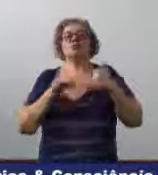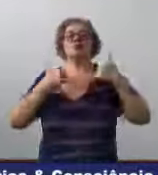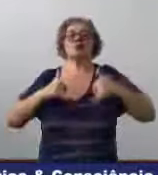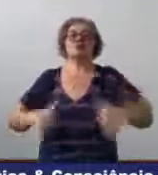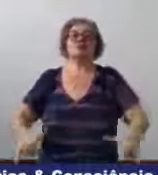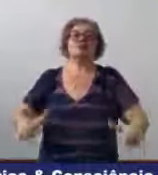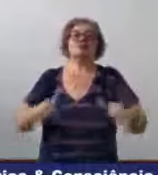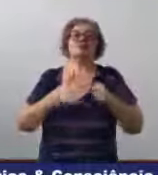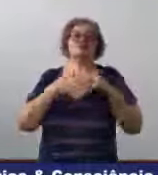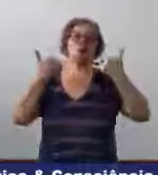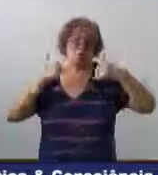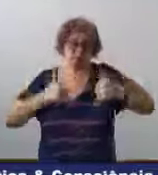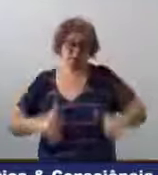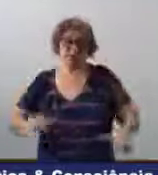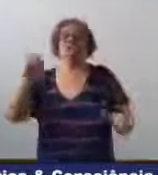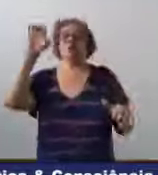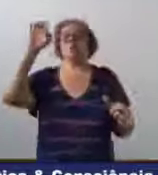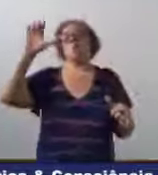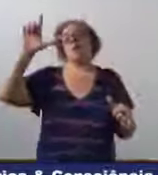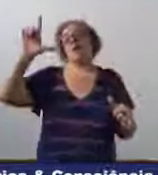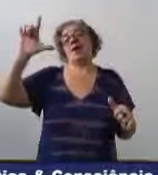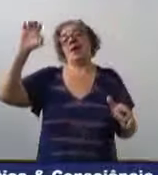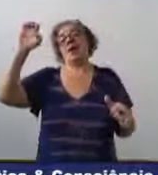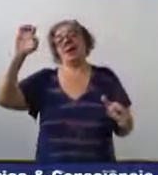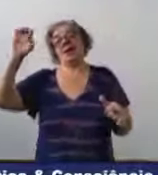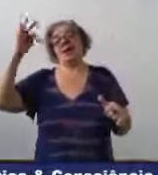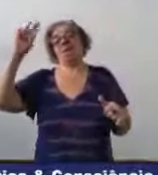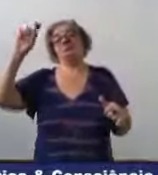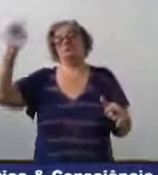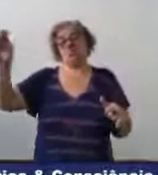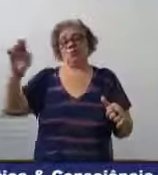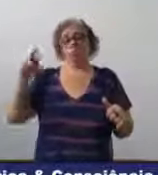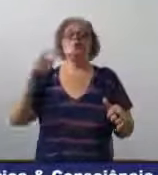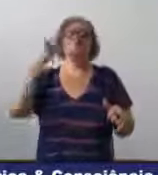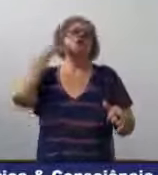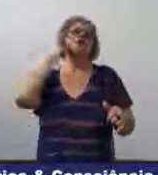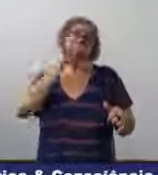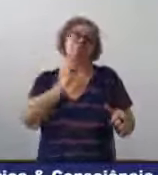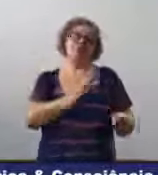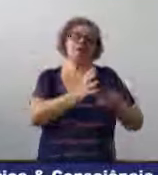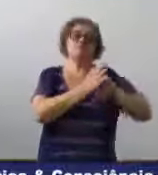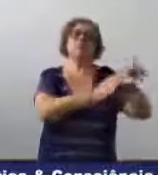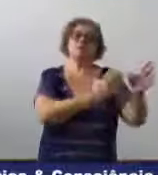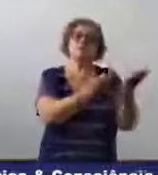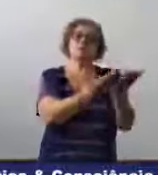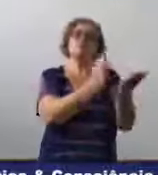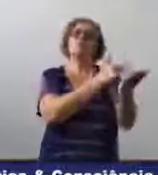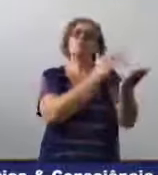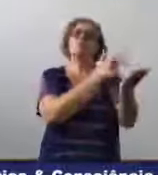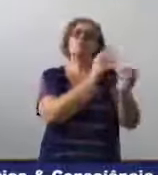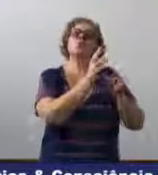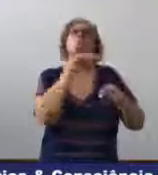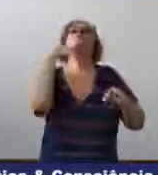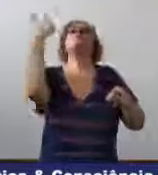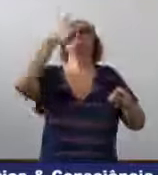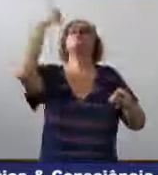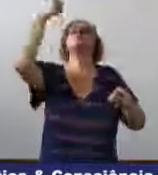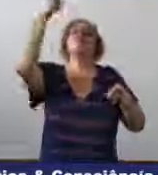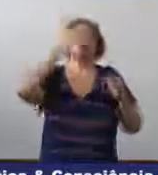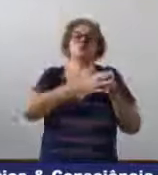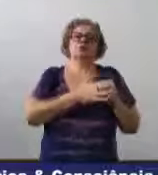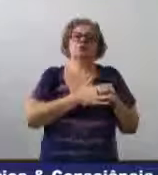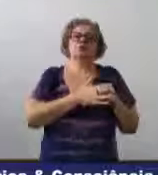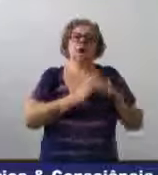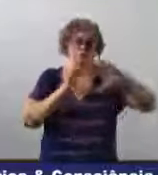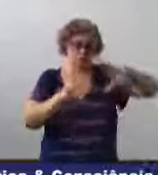vibração eletromagnética. Quando Kardec pergunta no Livro dos Espíritos qual a melhor ideia a